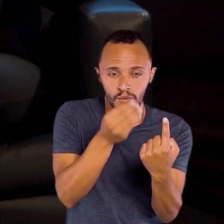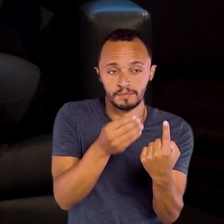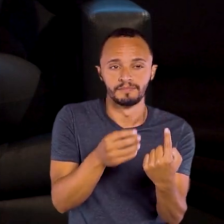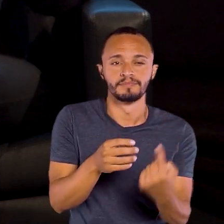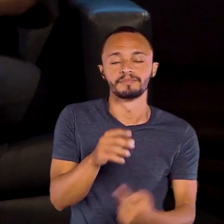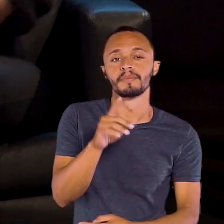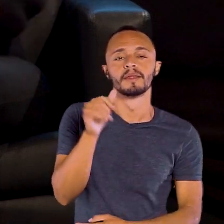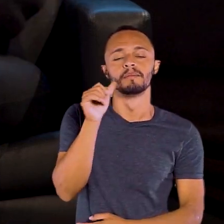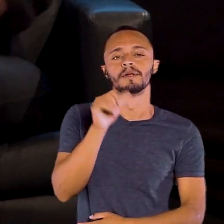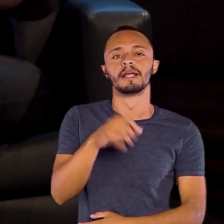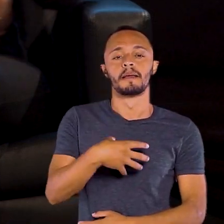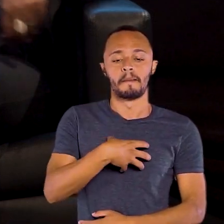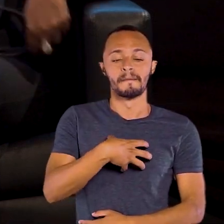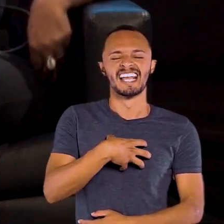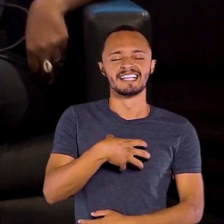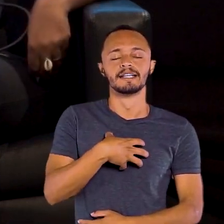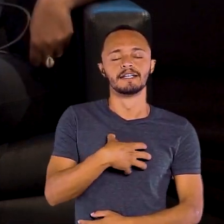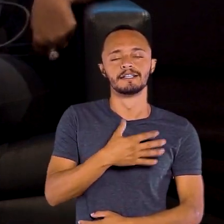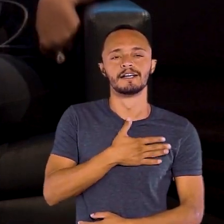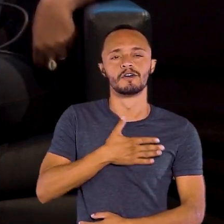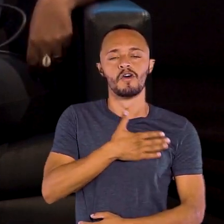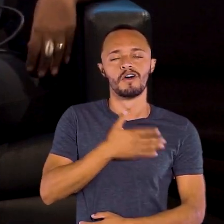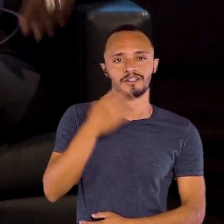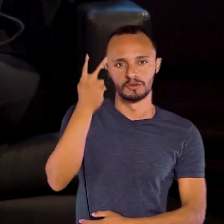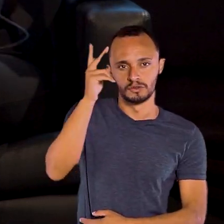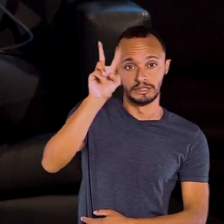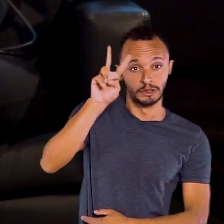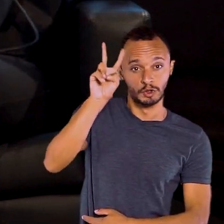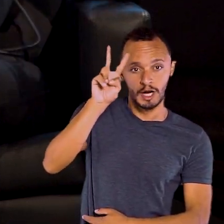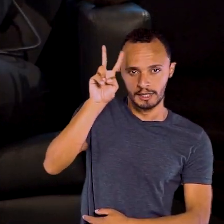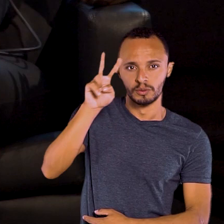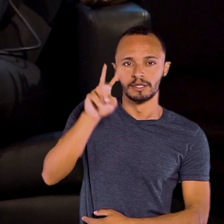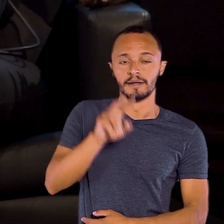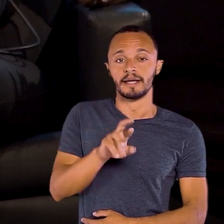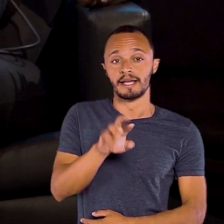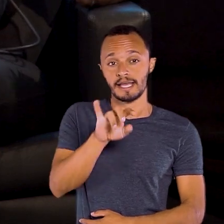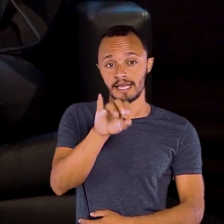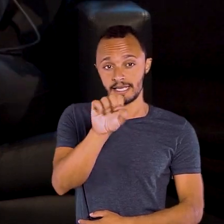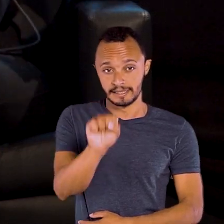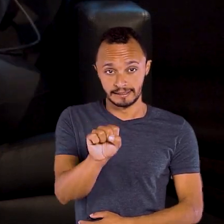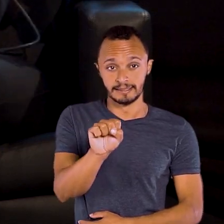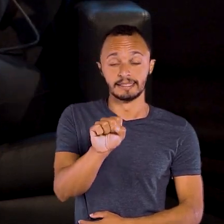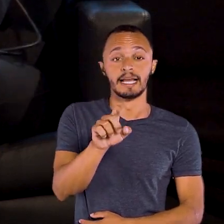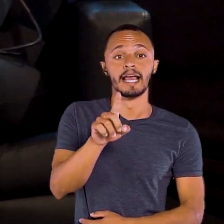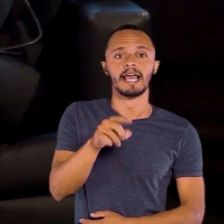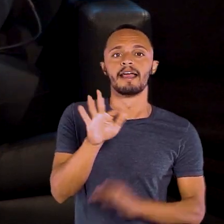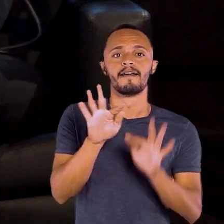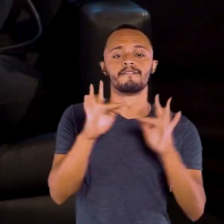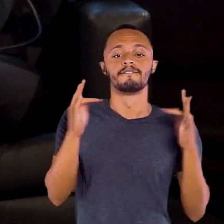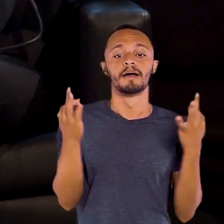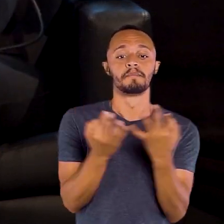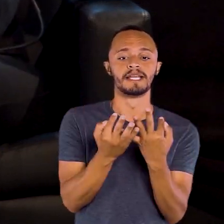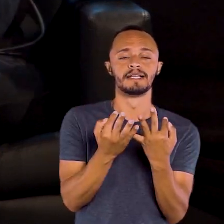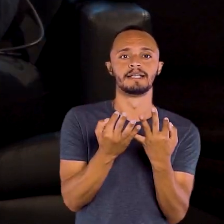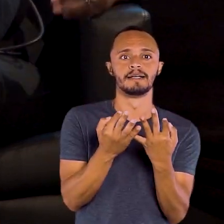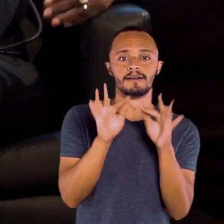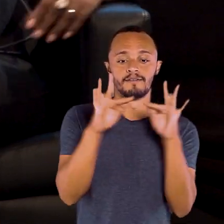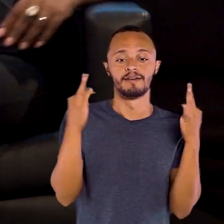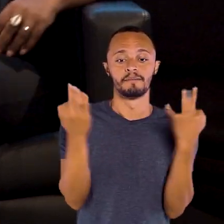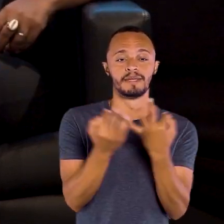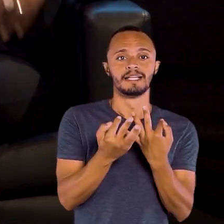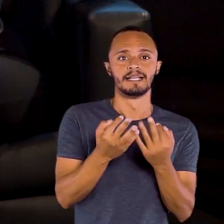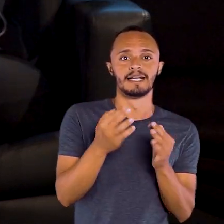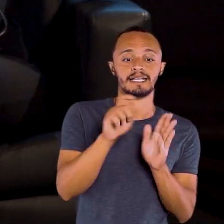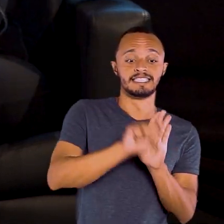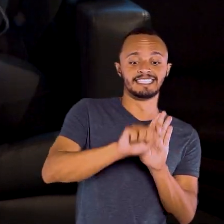muito, que é a Isabel Reis, ela tem um livro que é sobre a família de pessoas escravizadas, a família escrava, né? A família de